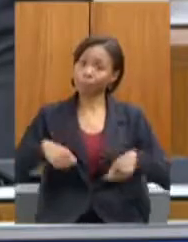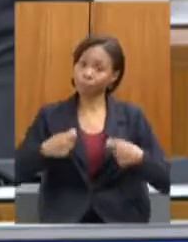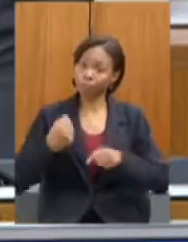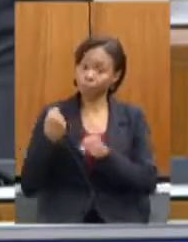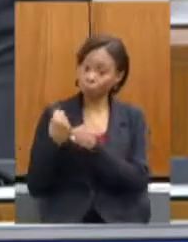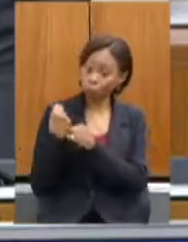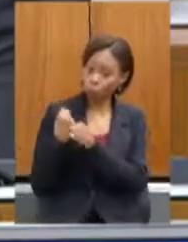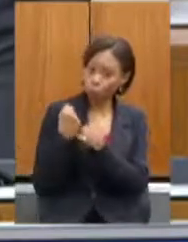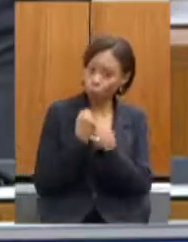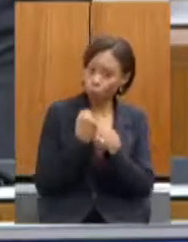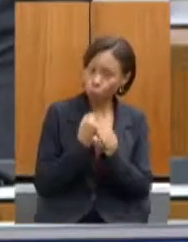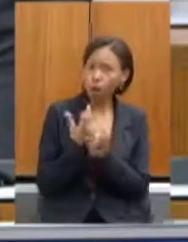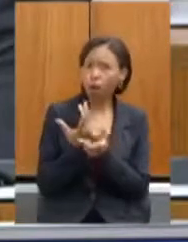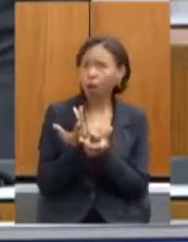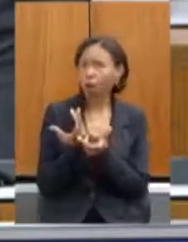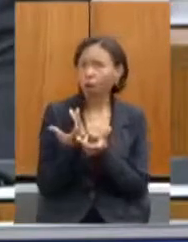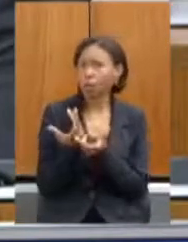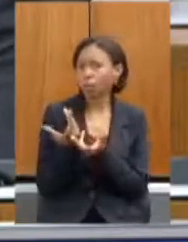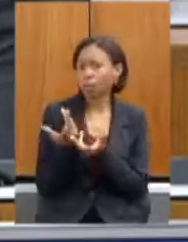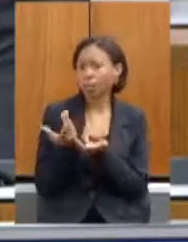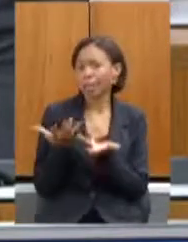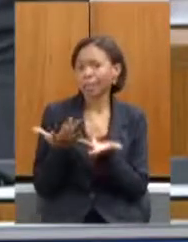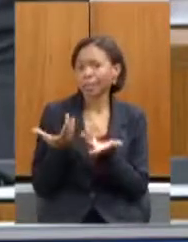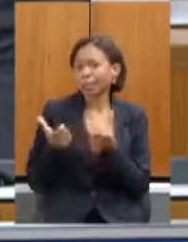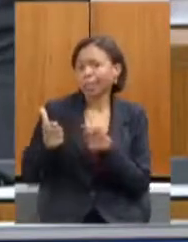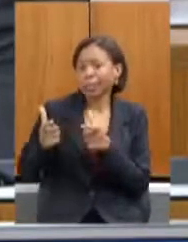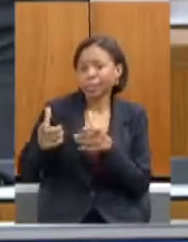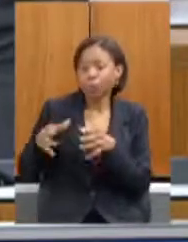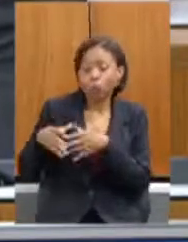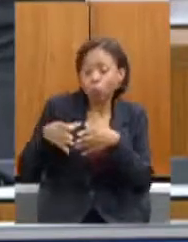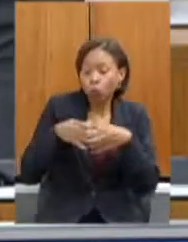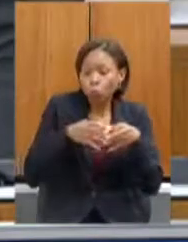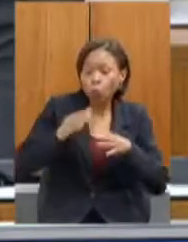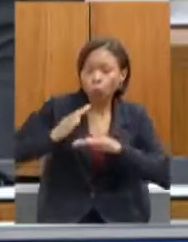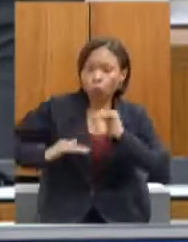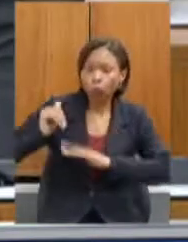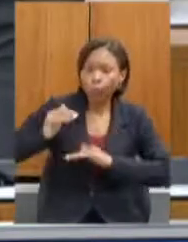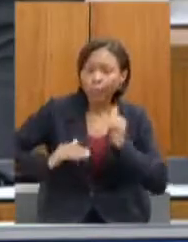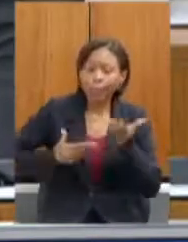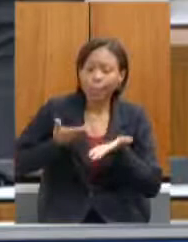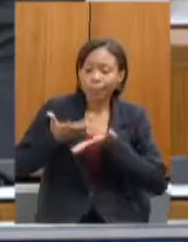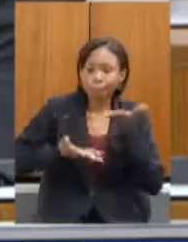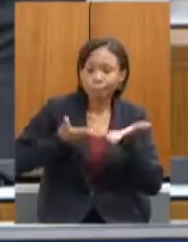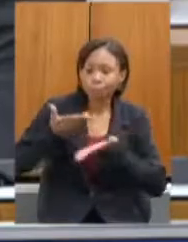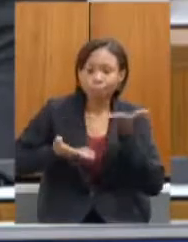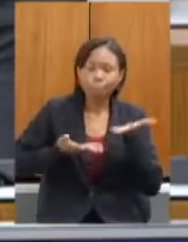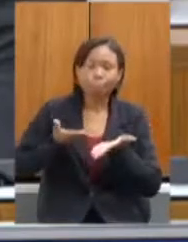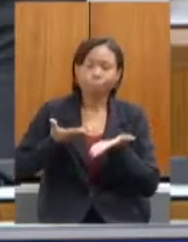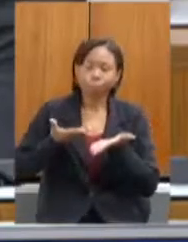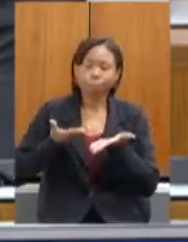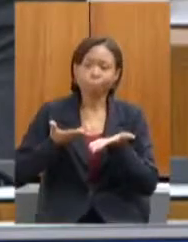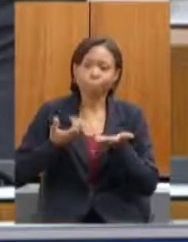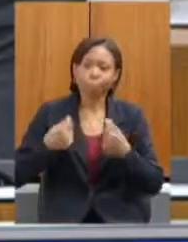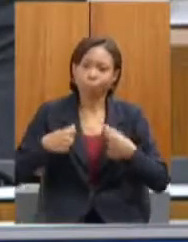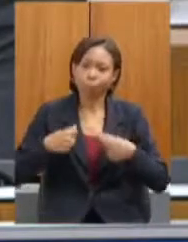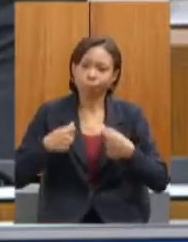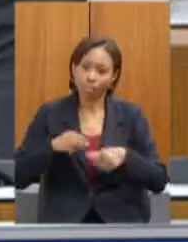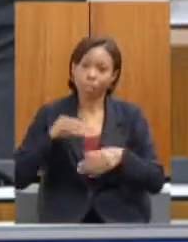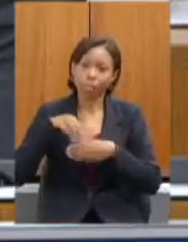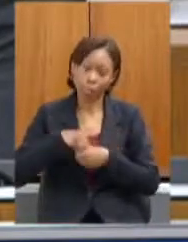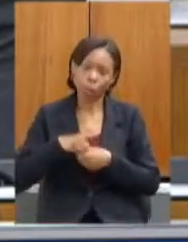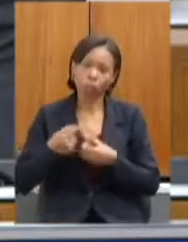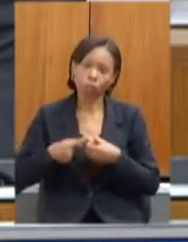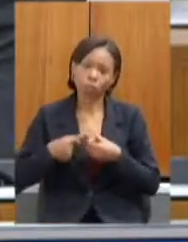construir tudo de ter um corpo Clínico recursos humanos fixados no município para que a gente possa ter